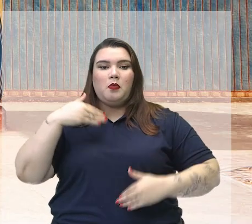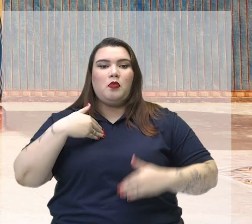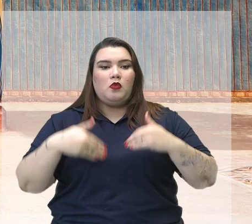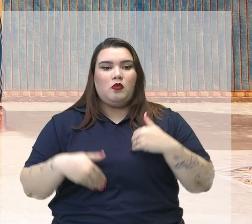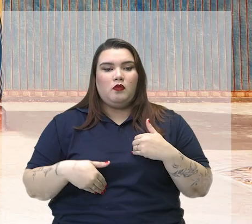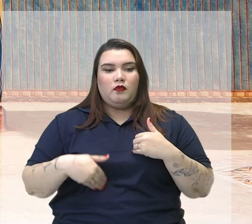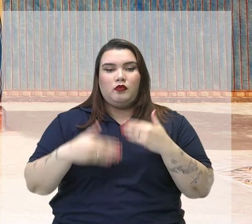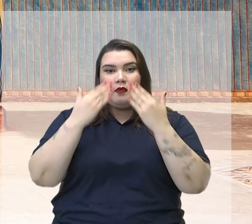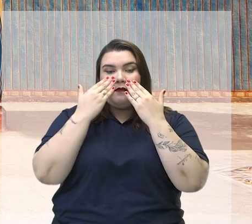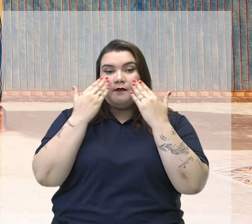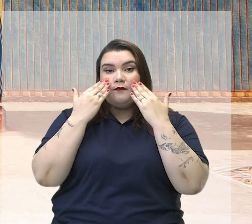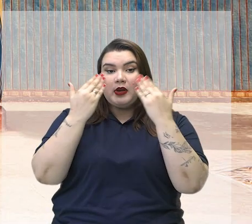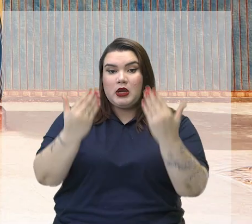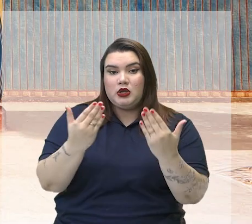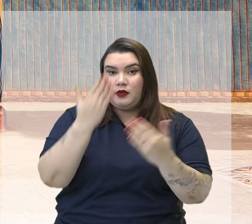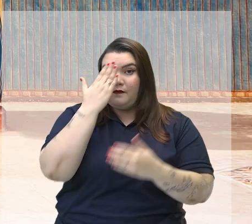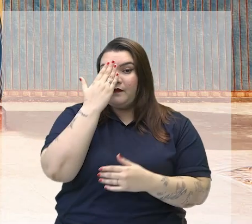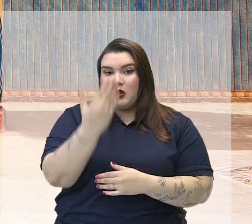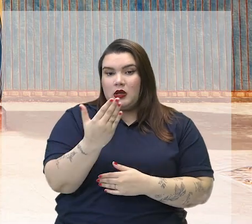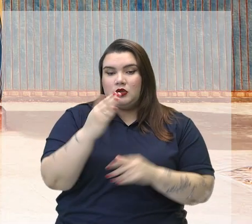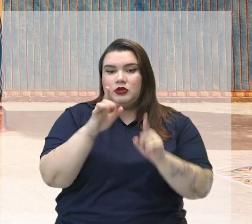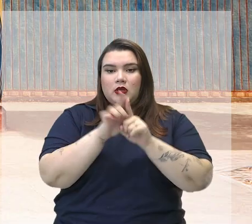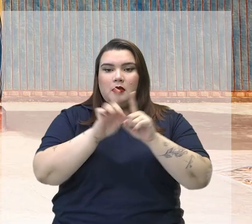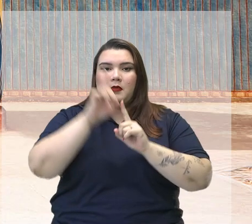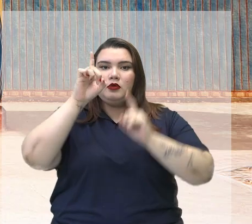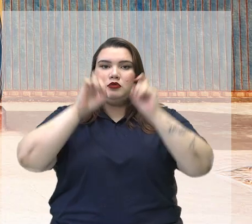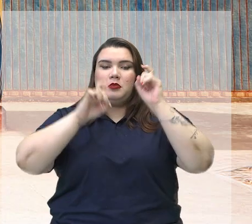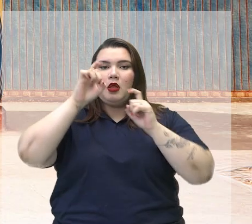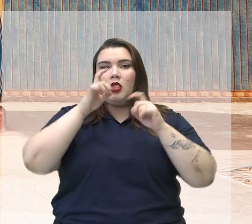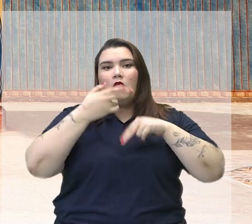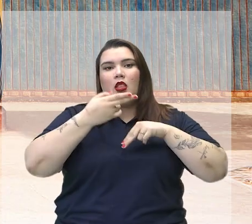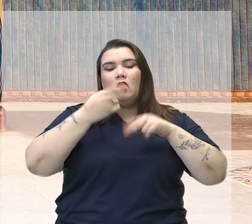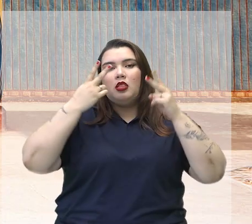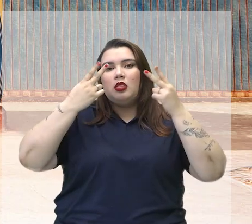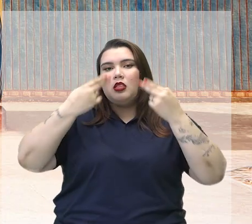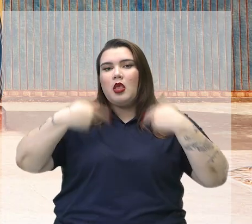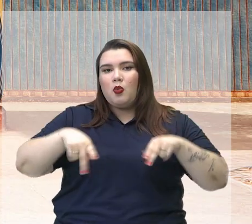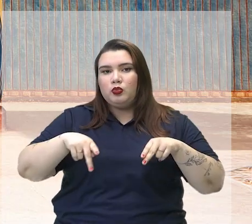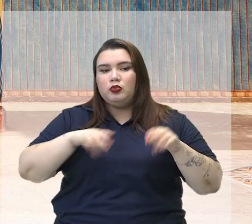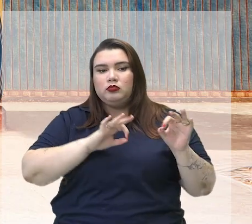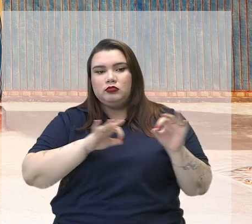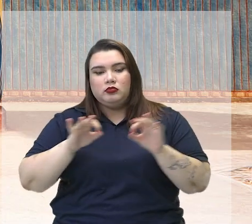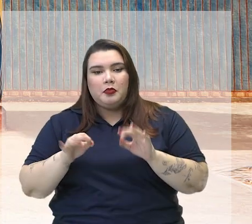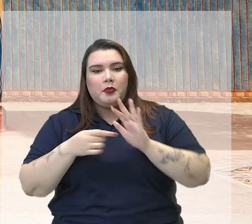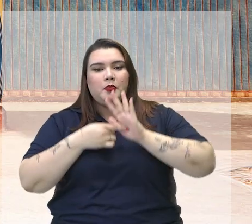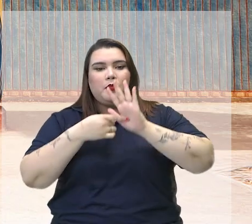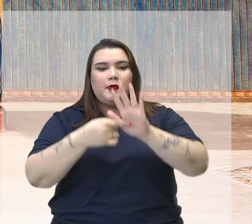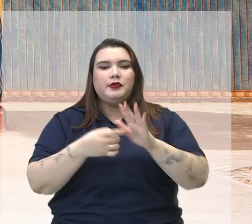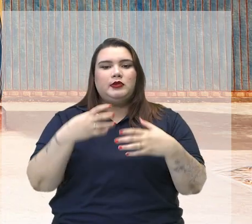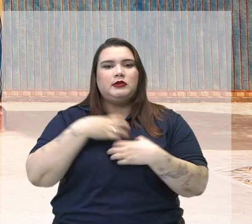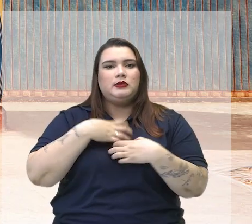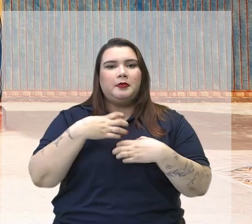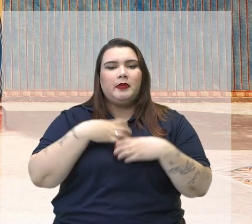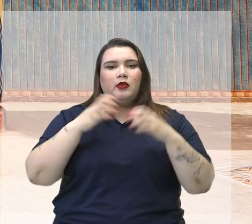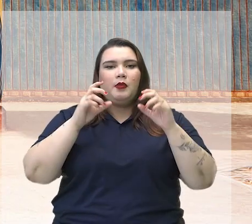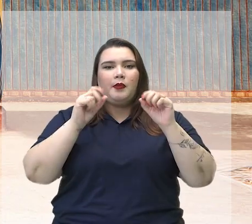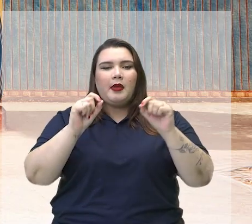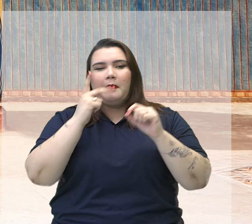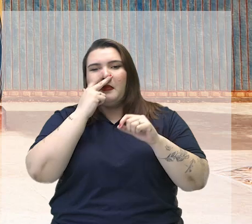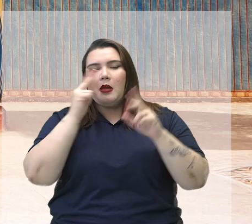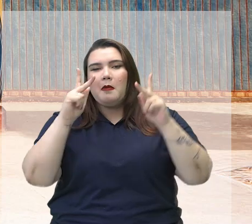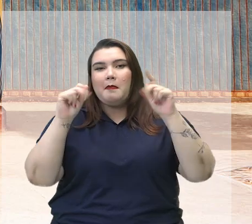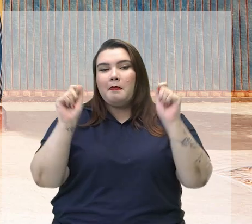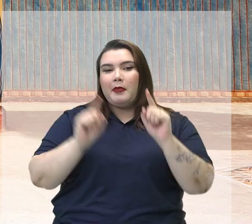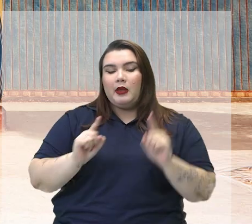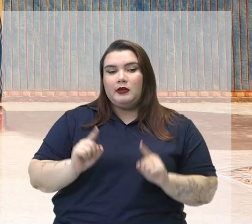frontais rígidas e com expressões faciais neutras, transmitindo uma sensação de eternidade e solenidade. Pois